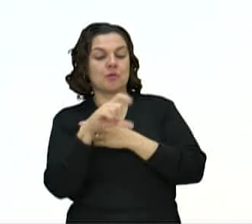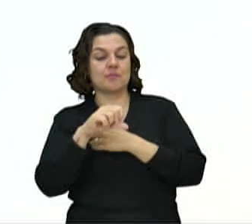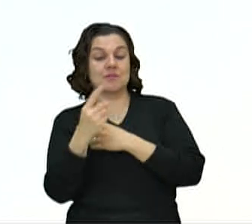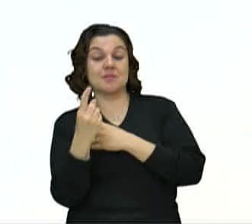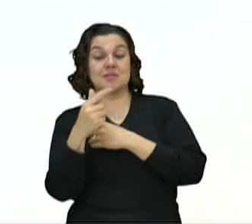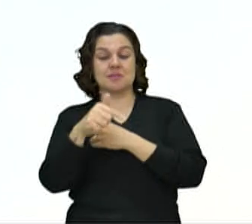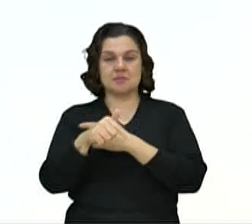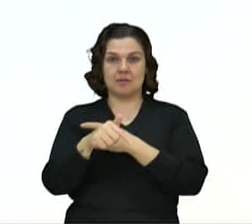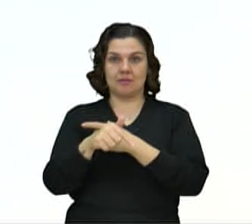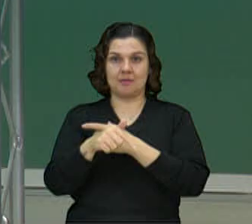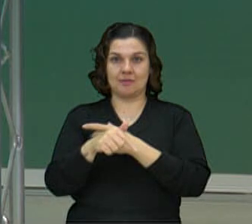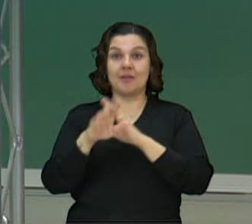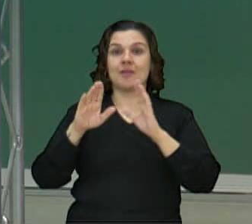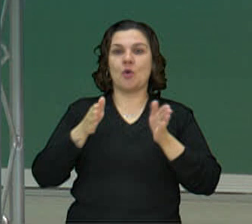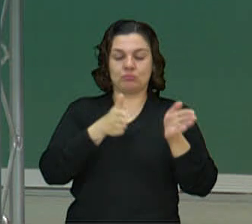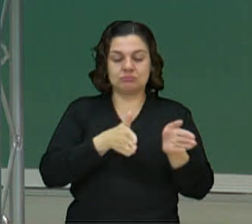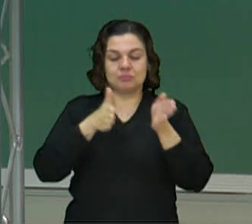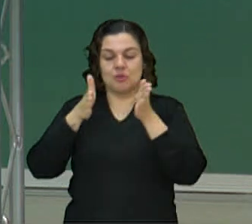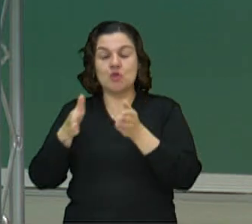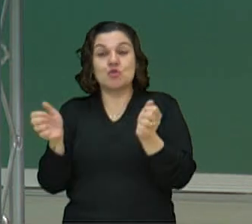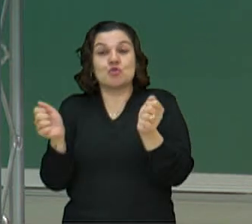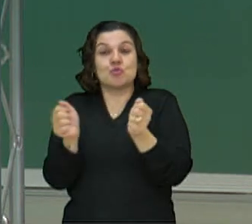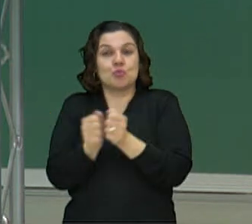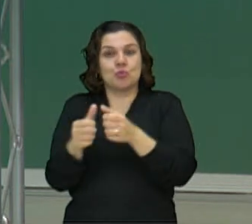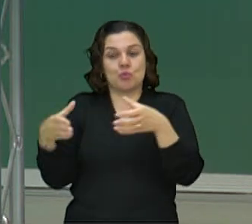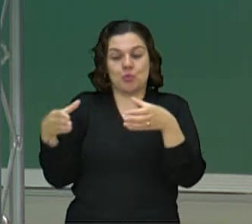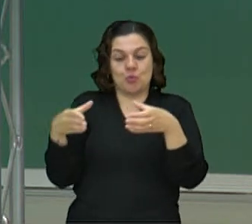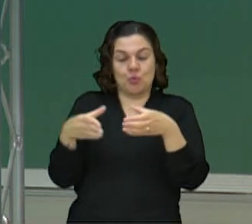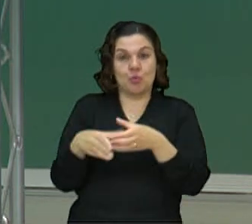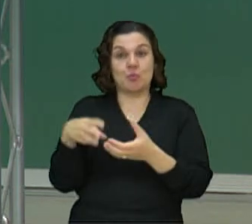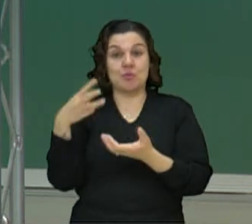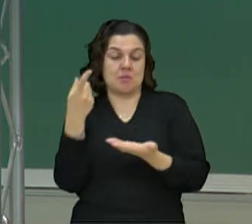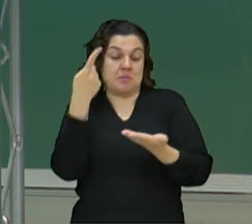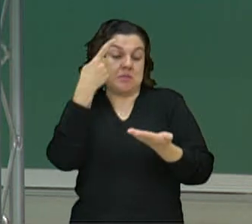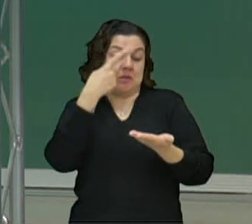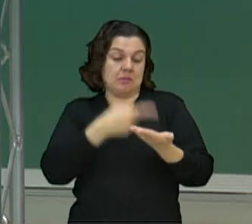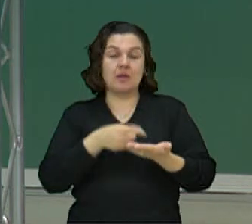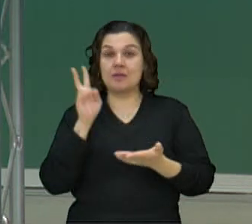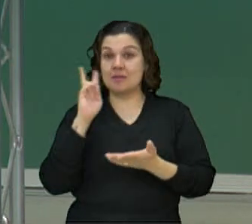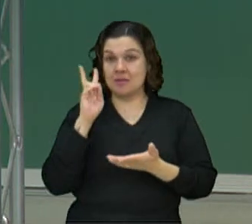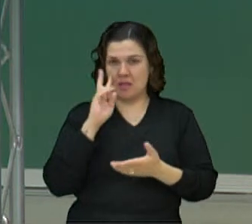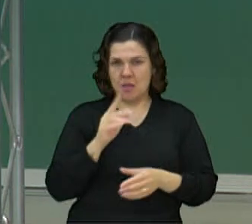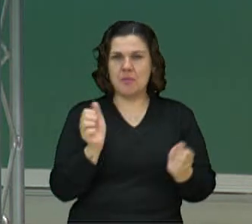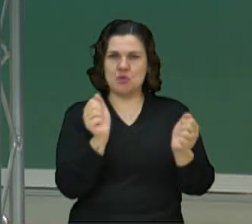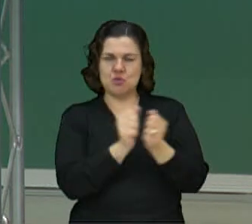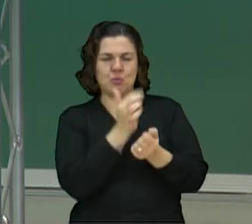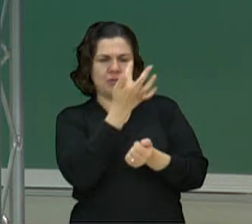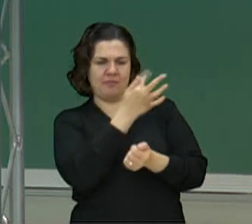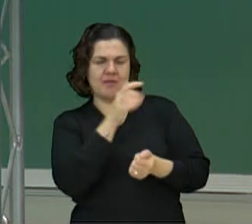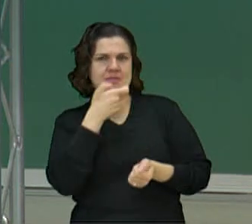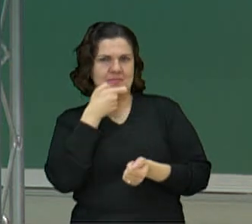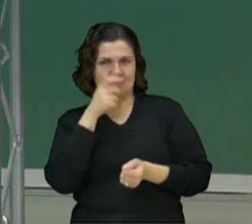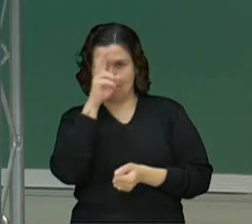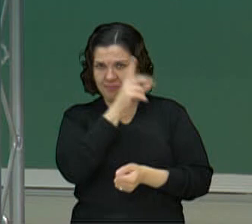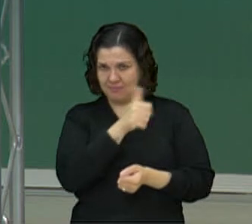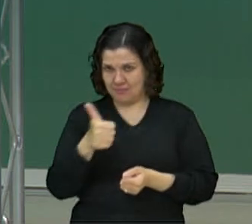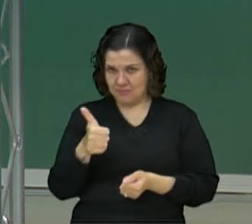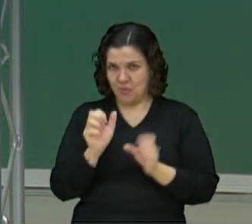1917 e ele entrou ao lado da Tríplice Entente. Junto lá com França, com Inglaterra,